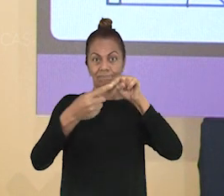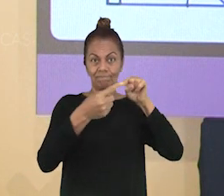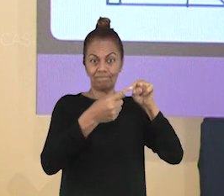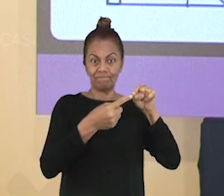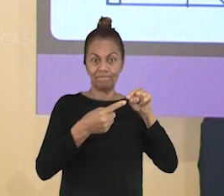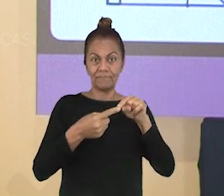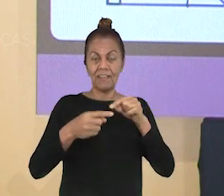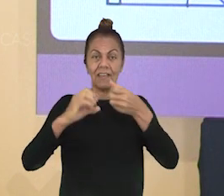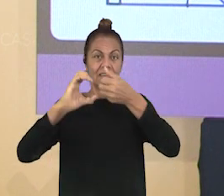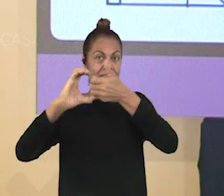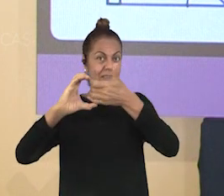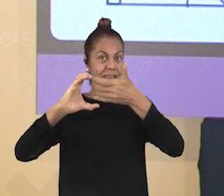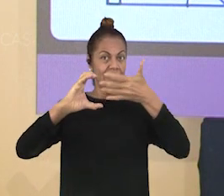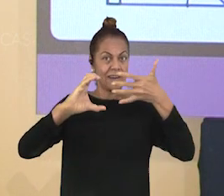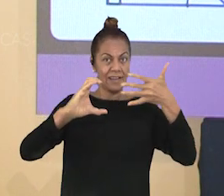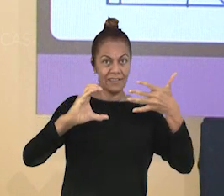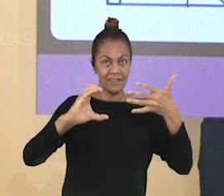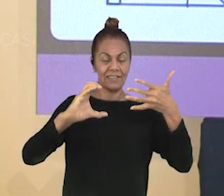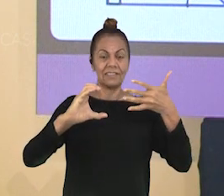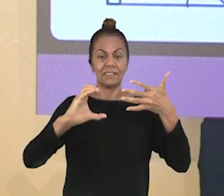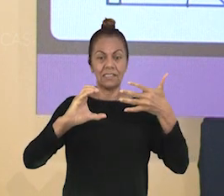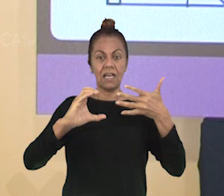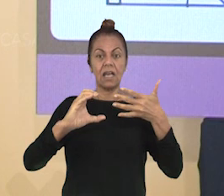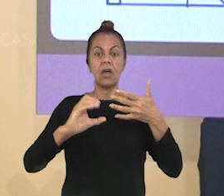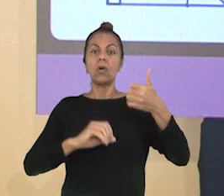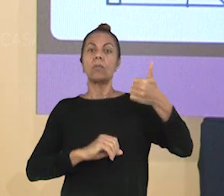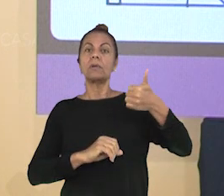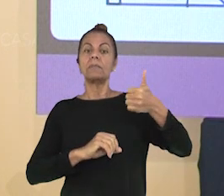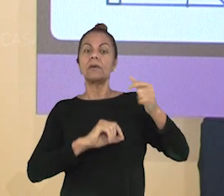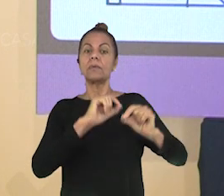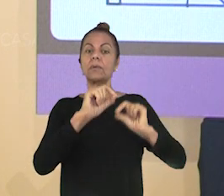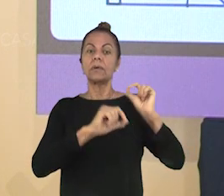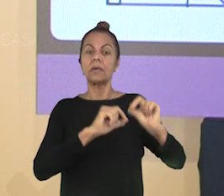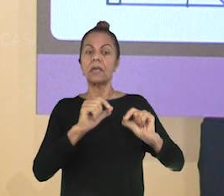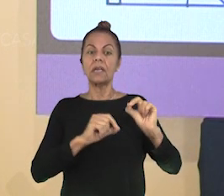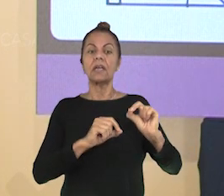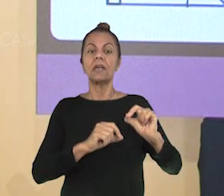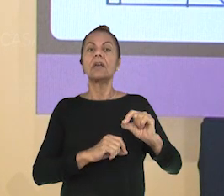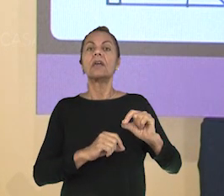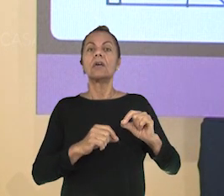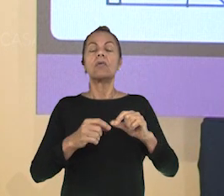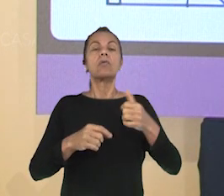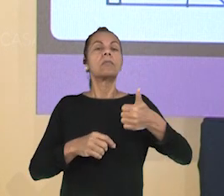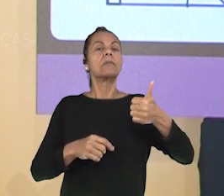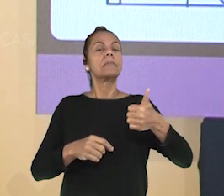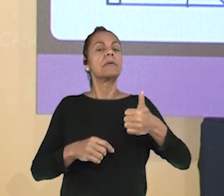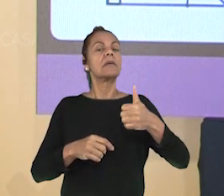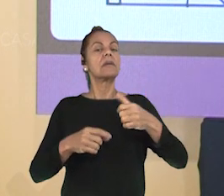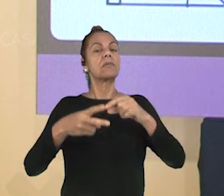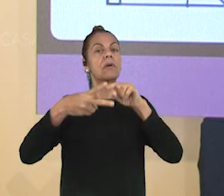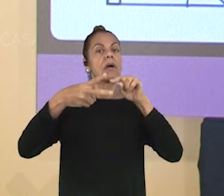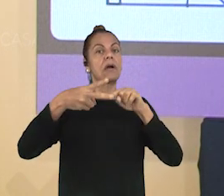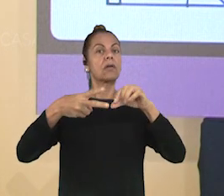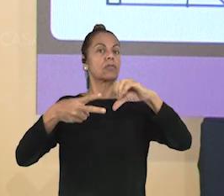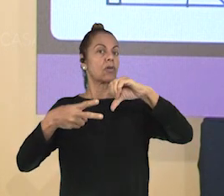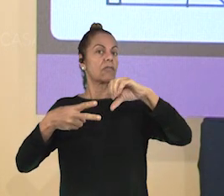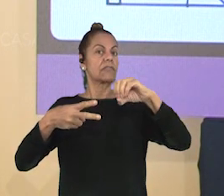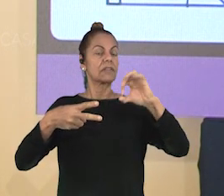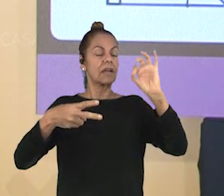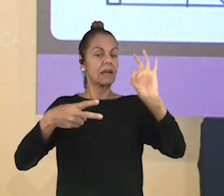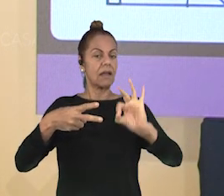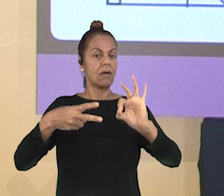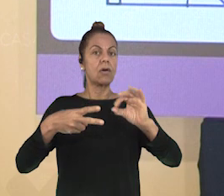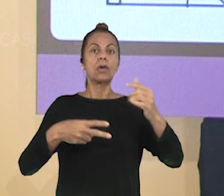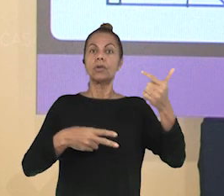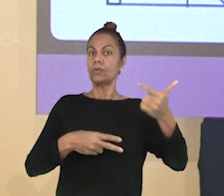ângulos. 2 triângulos colocados lado a lado possuem a seguinte característica. O primeiro possui um